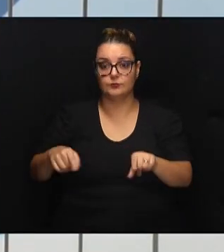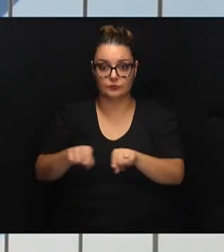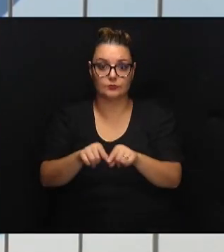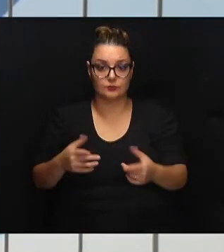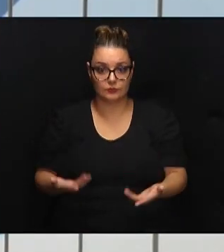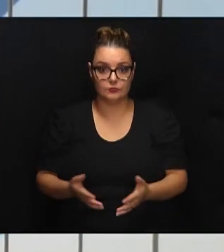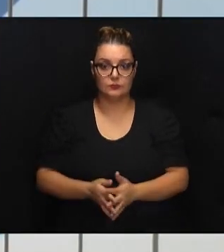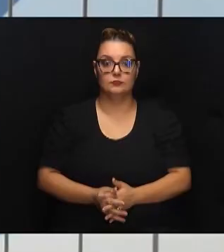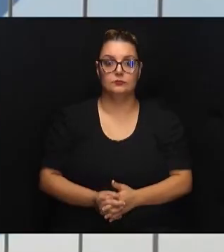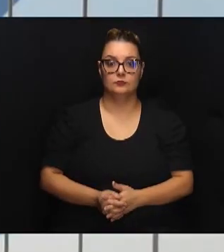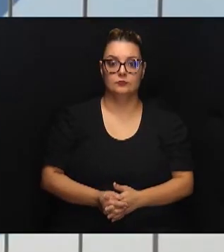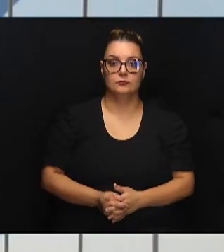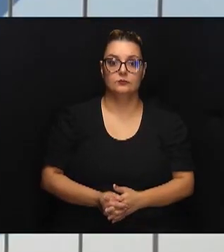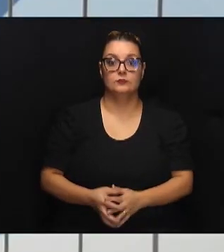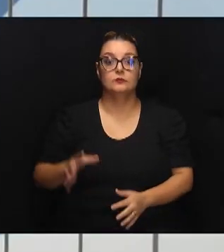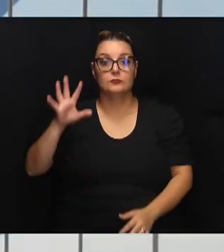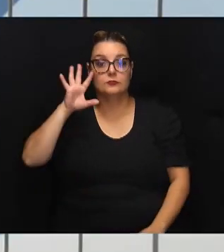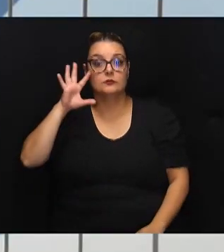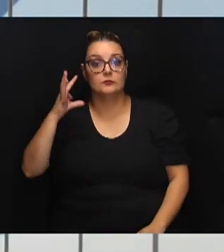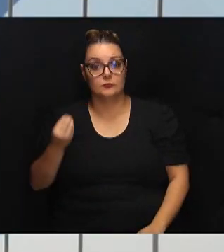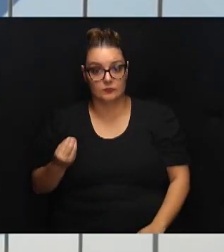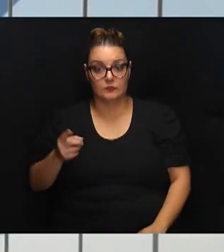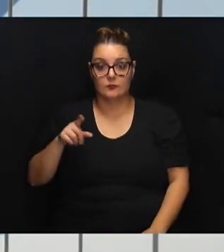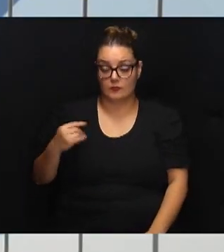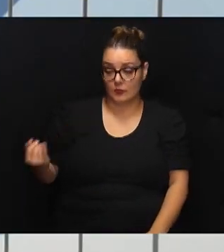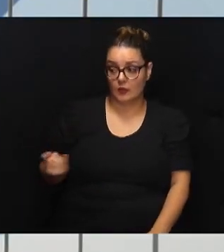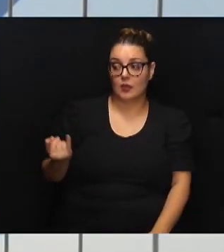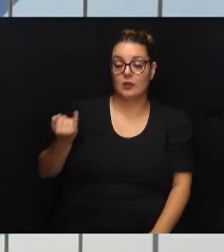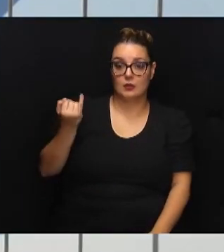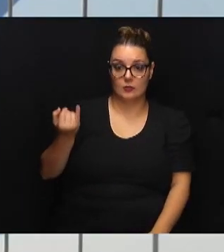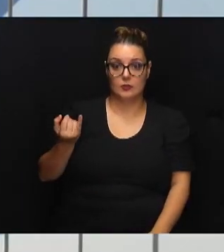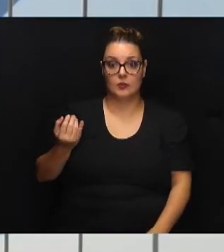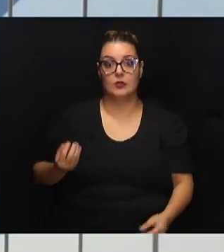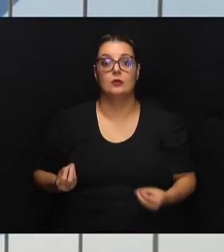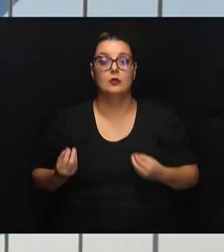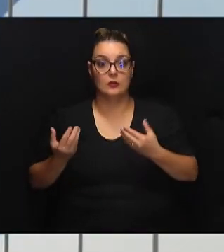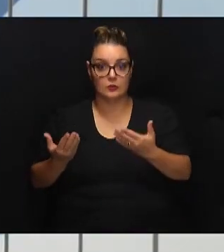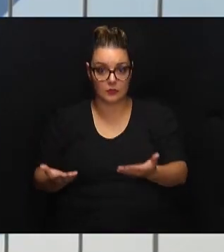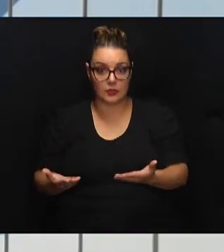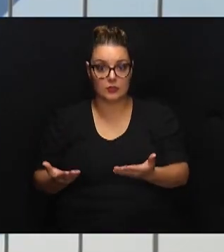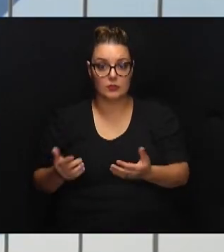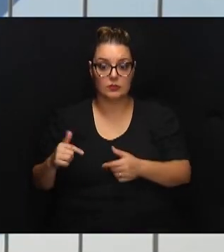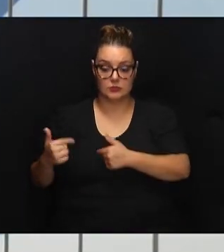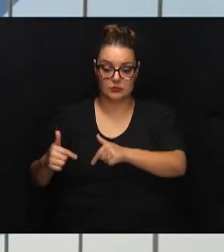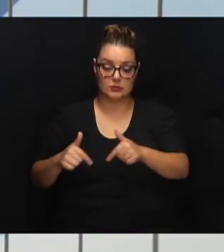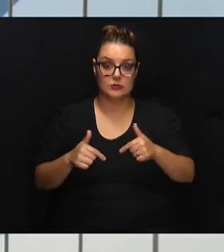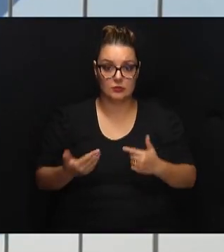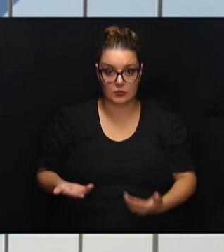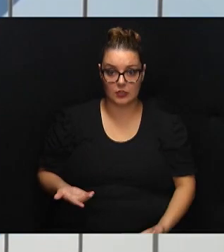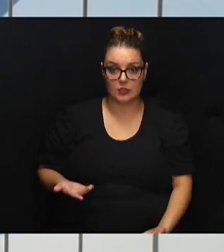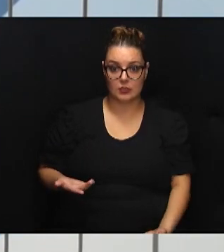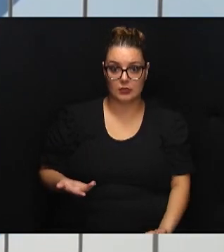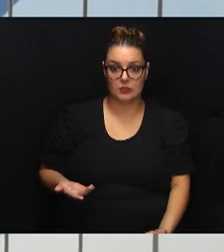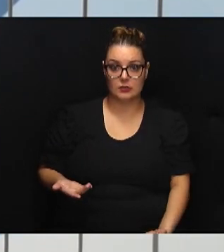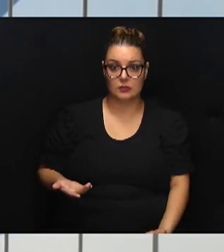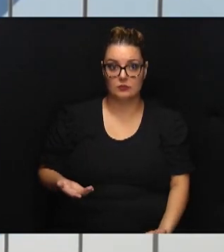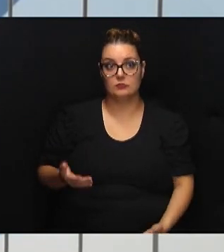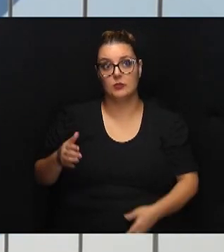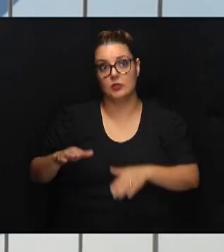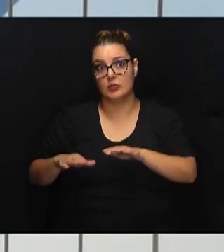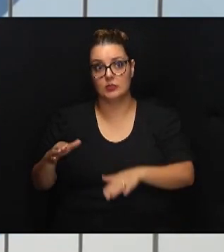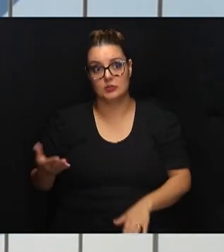que esse conhecimento é super importante levar a esses trabalhadores, né? Então,